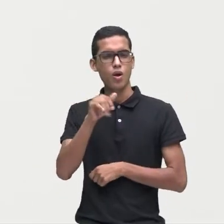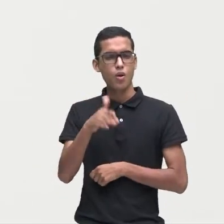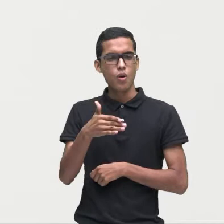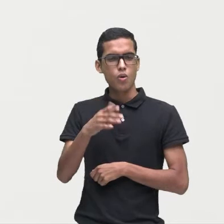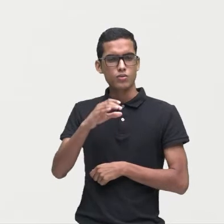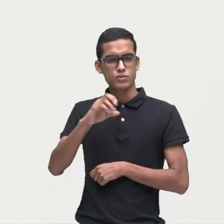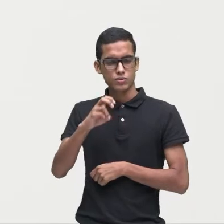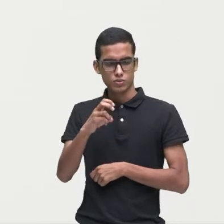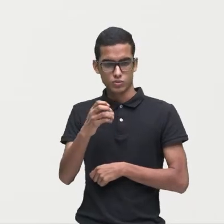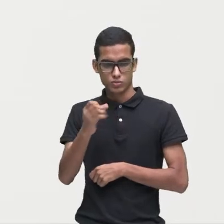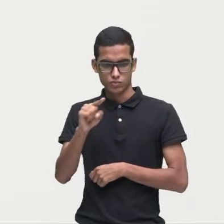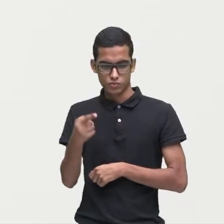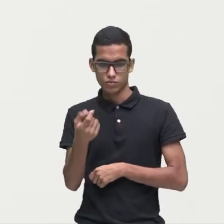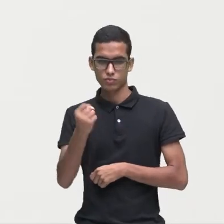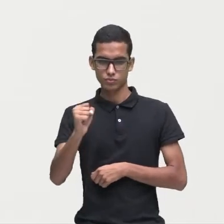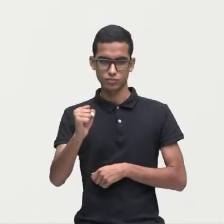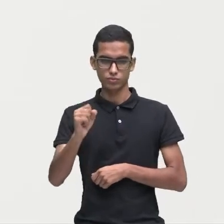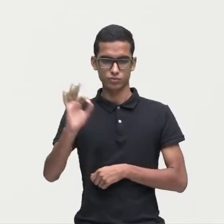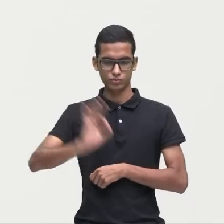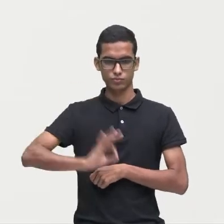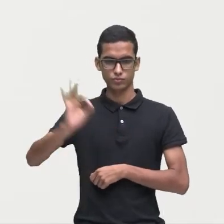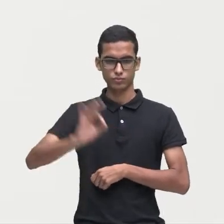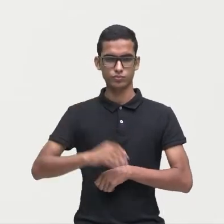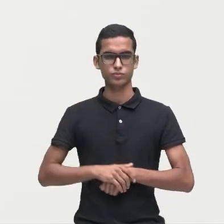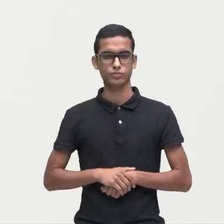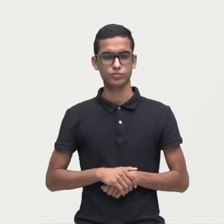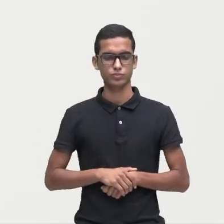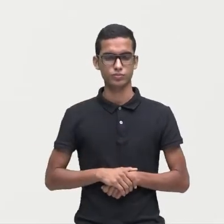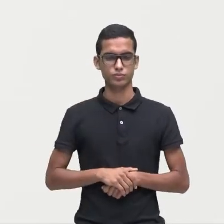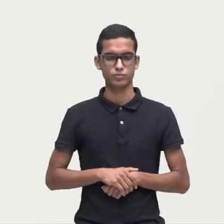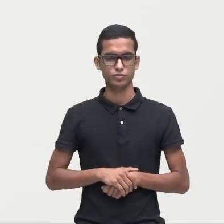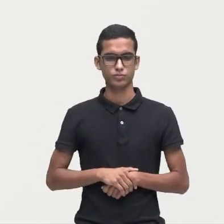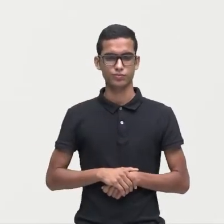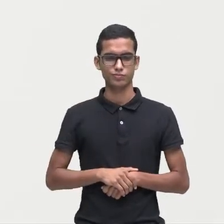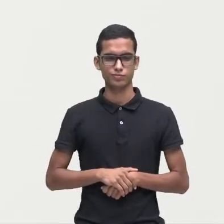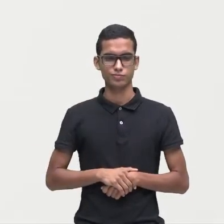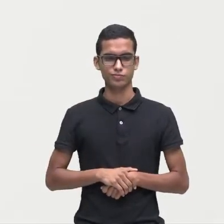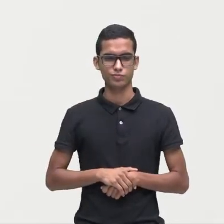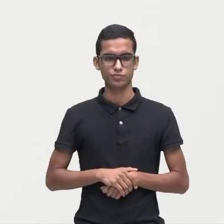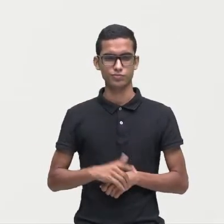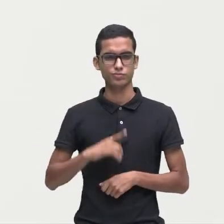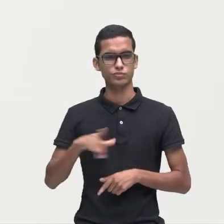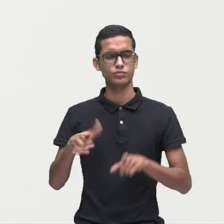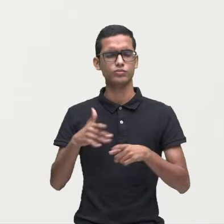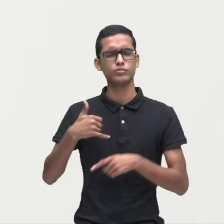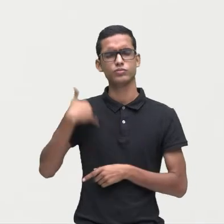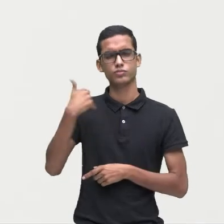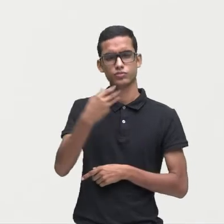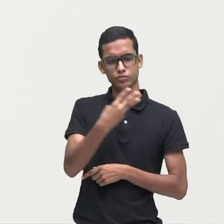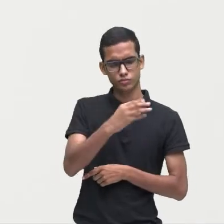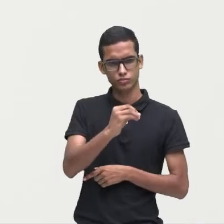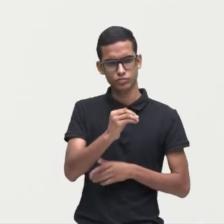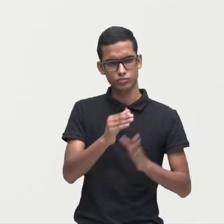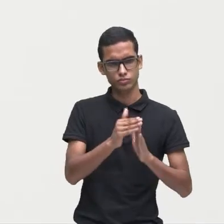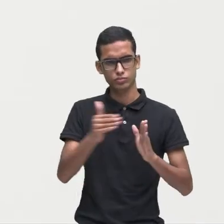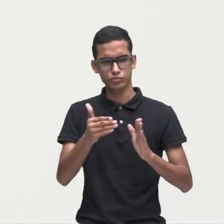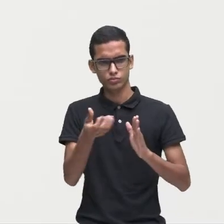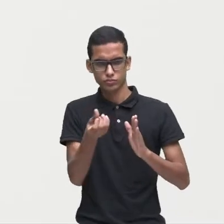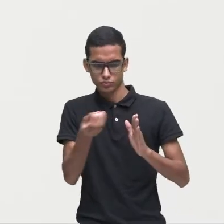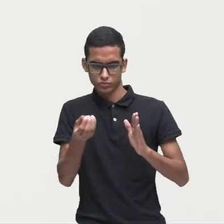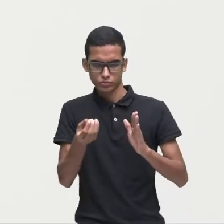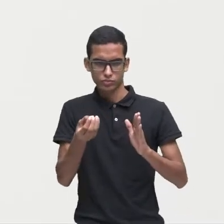Homens da idade economicamente ativa, que são dos 20 até os 50 anos, até os 60 anos,